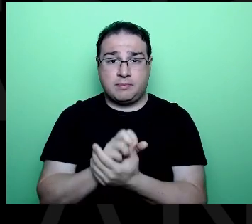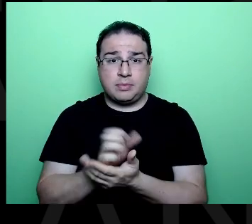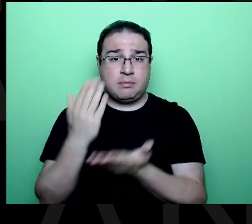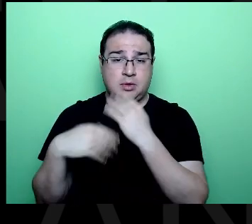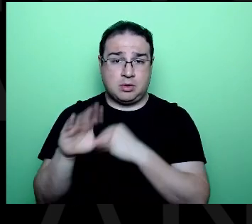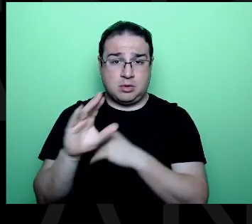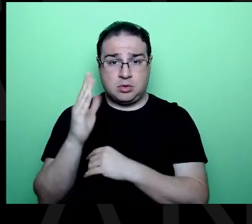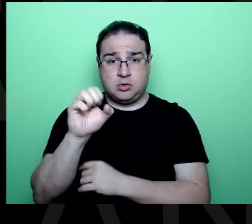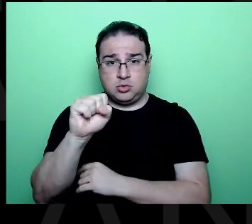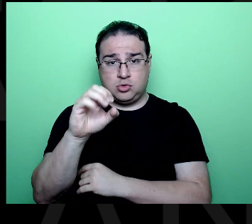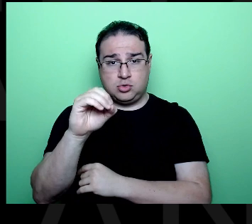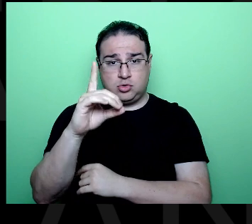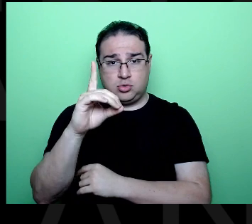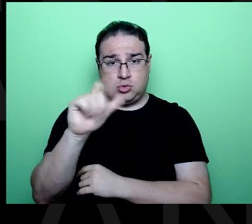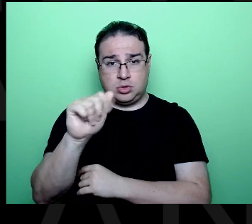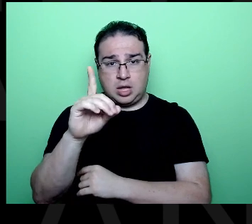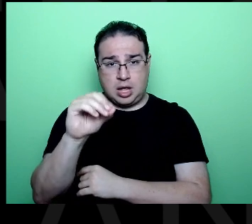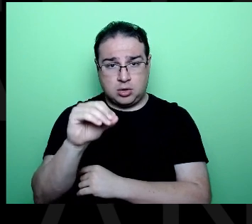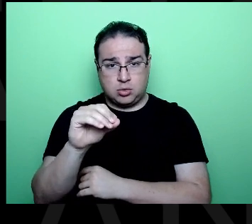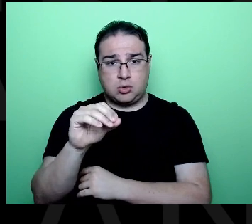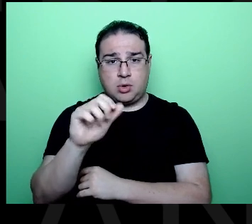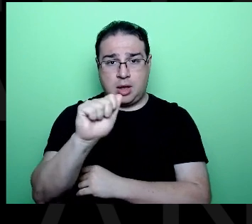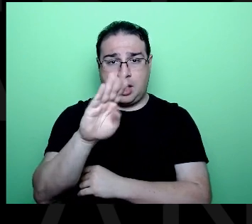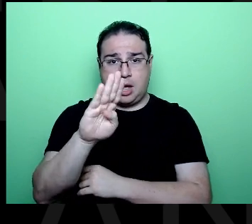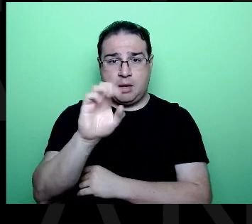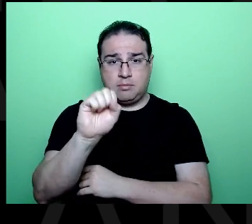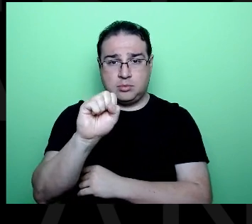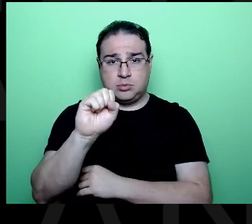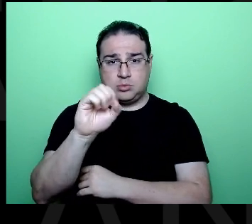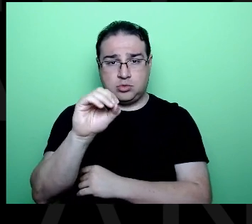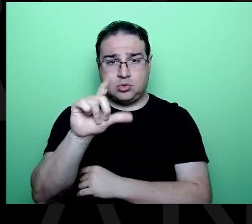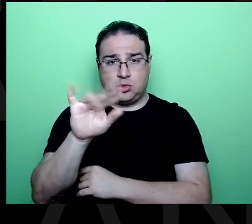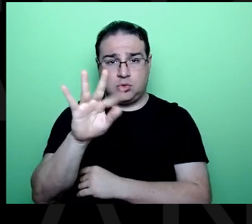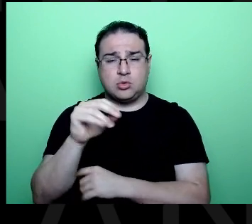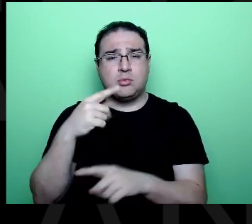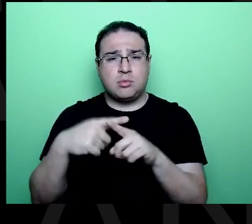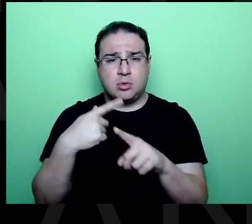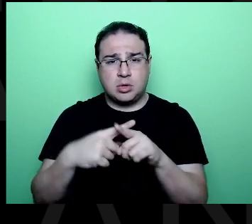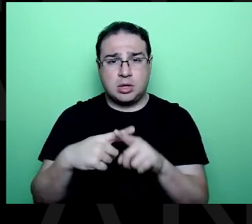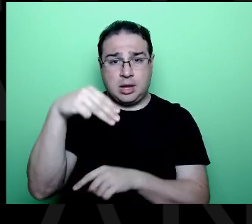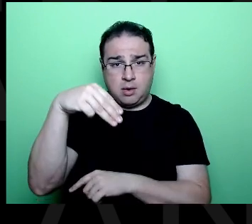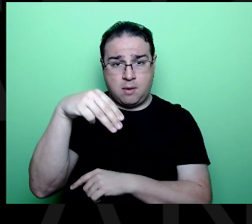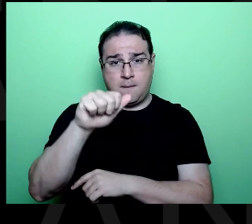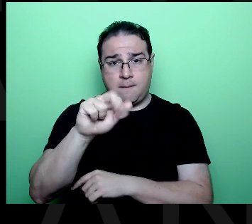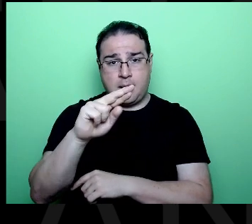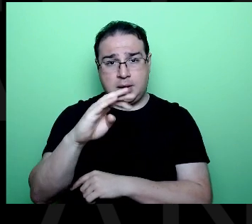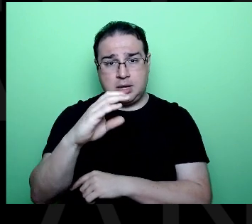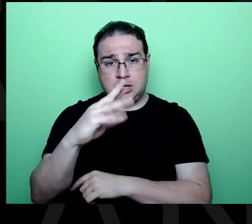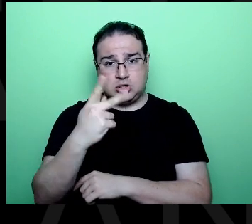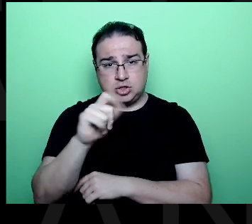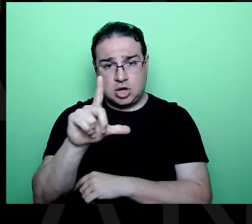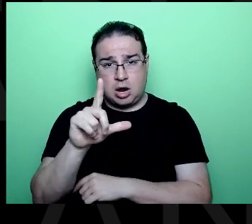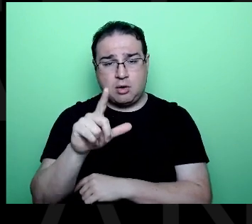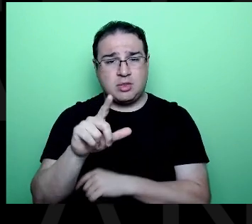Por exemplo, um fato no Soldado Absoluto. O porquê o Marechal Lott não